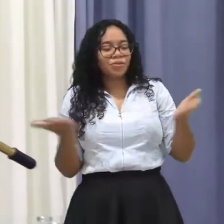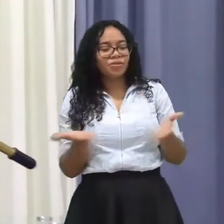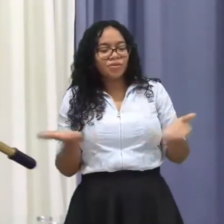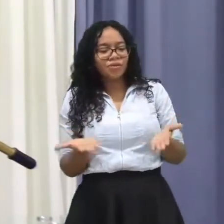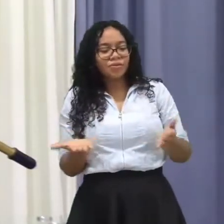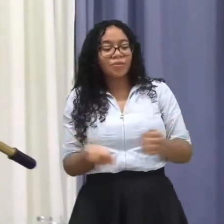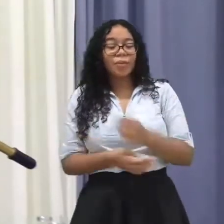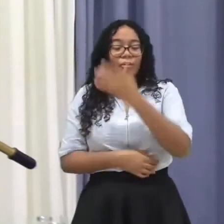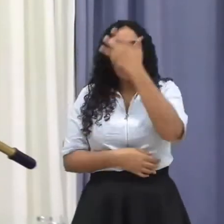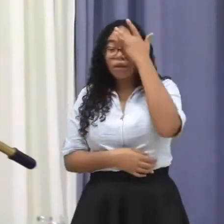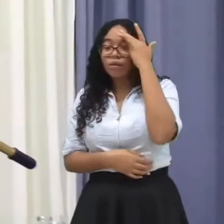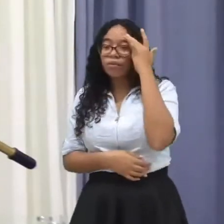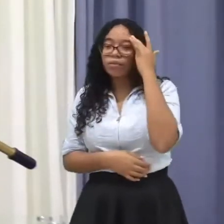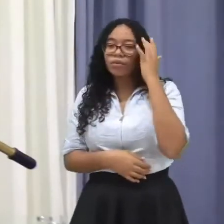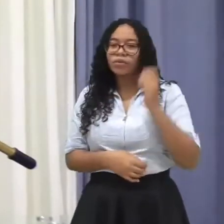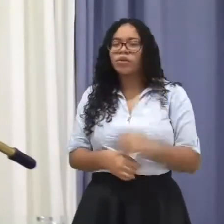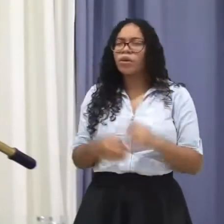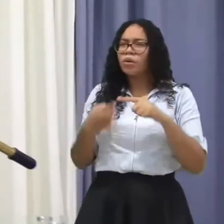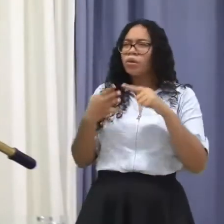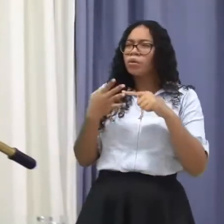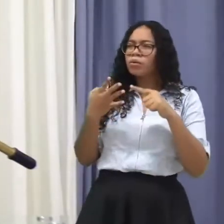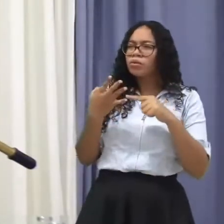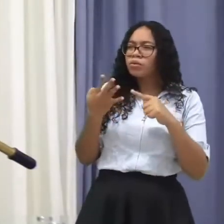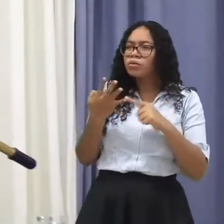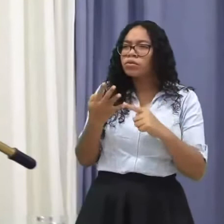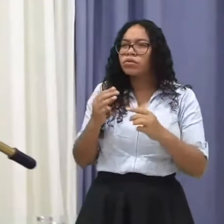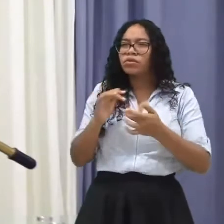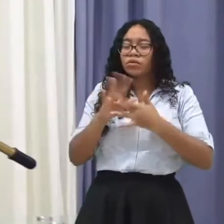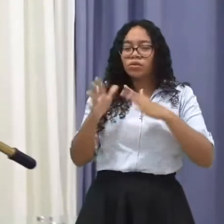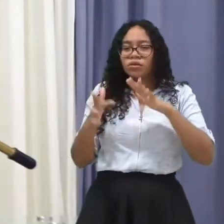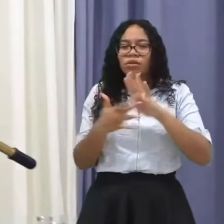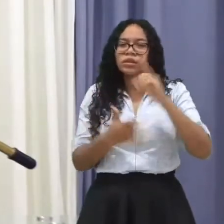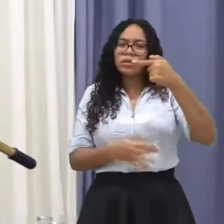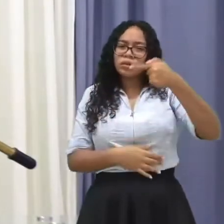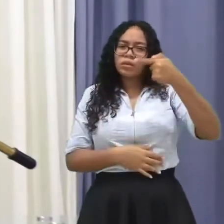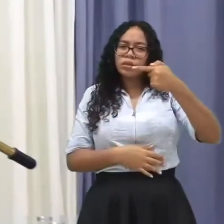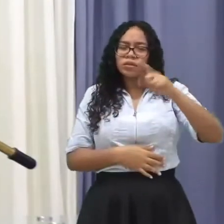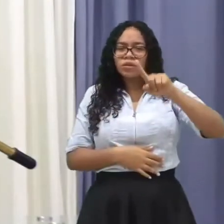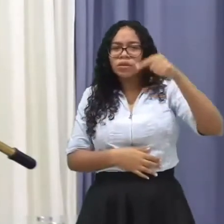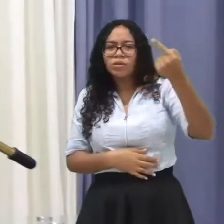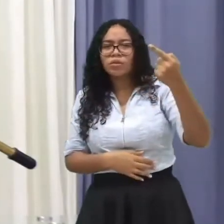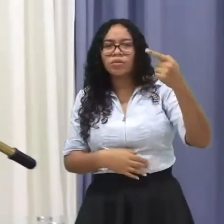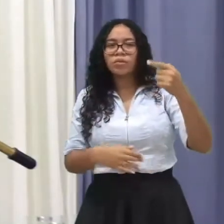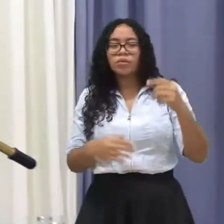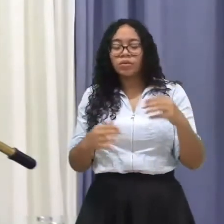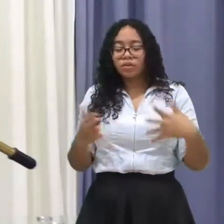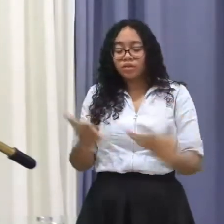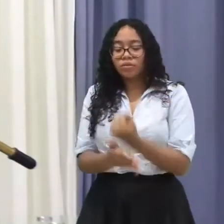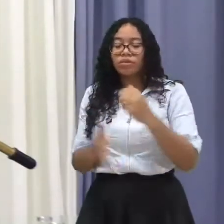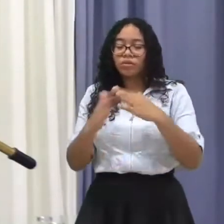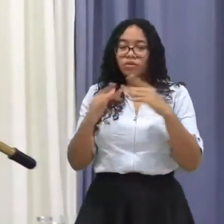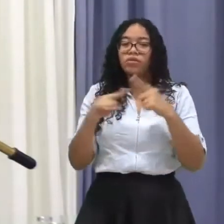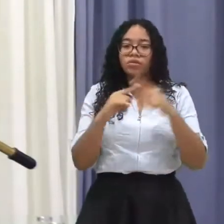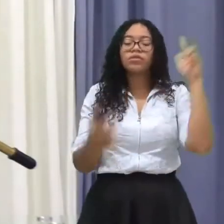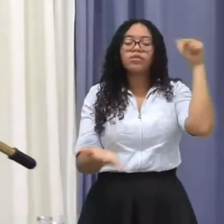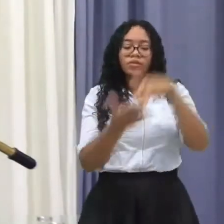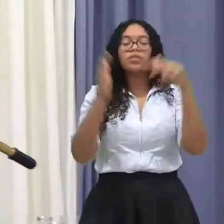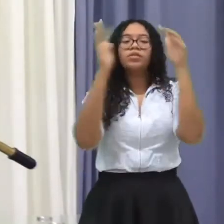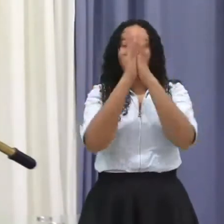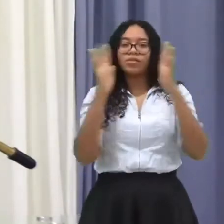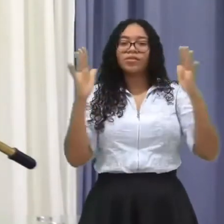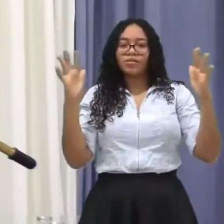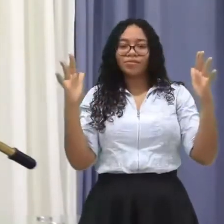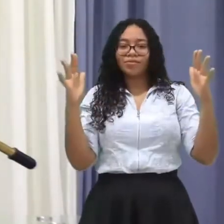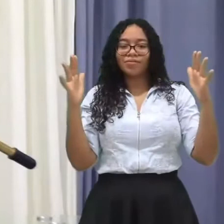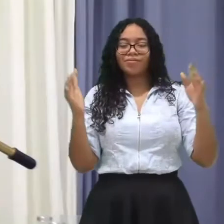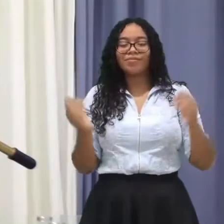a 7 anos, Jesus volta em glória, não é? Então, este evento aí da sua vinda em glória, este